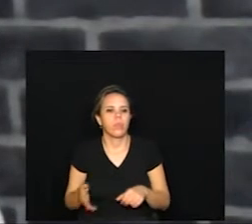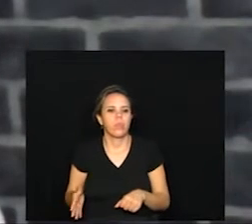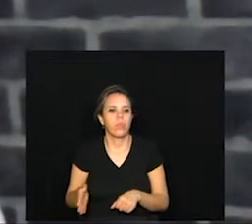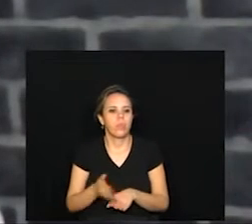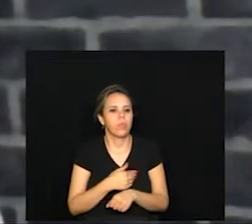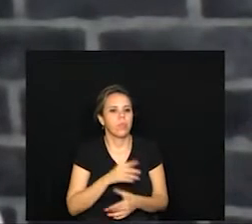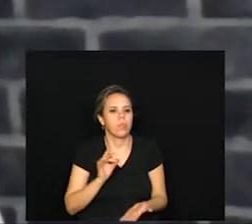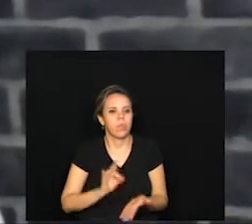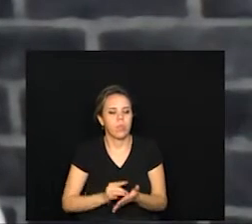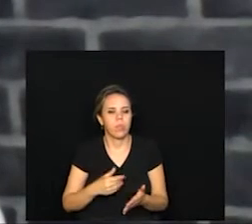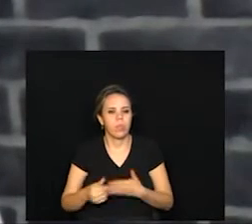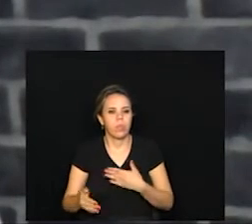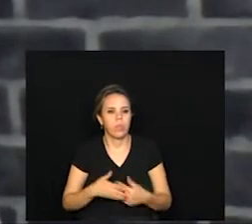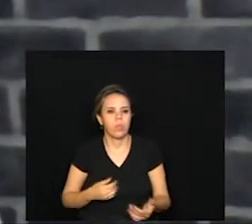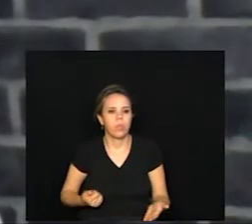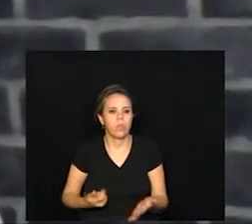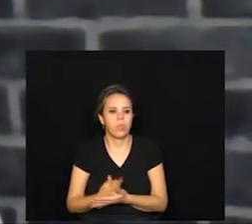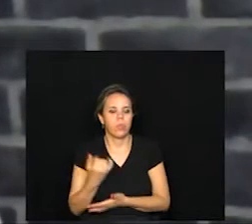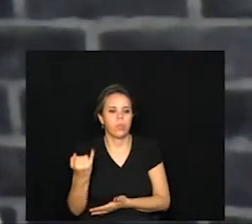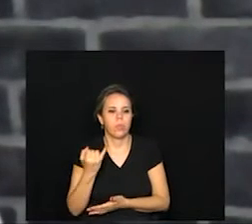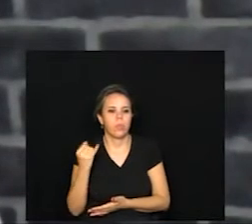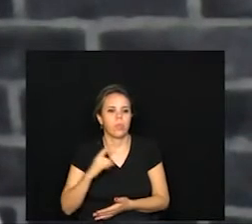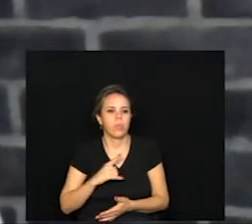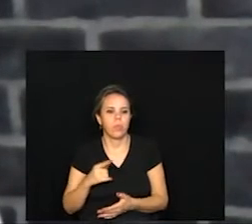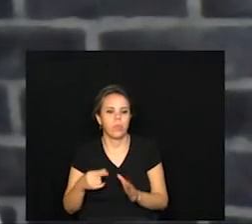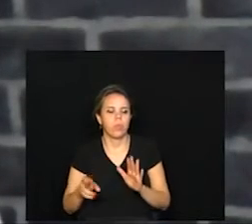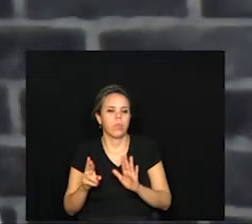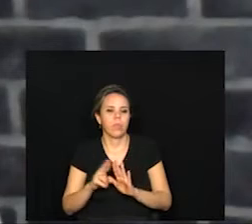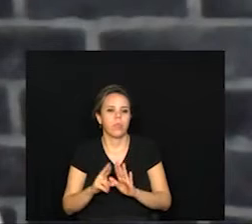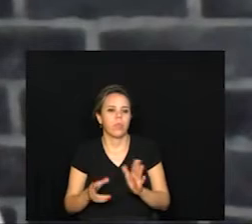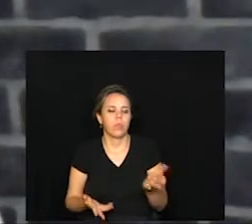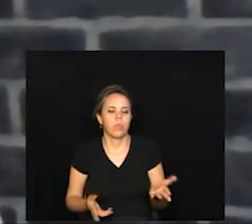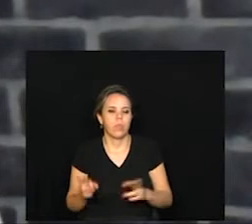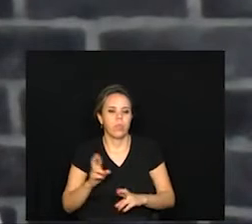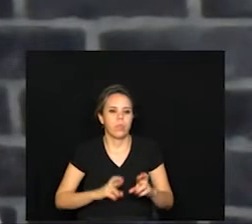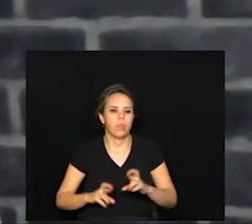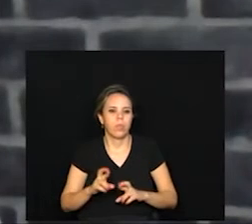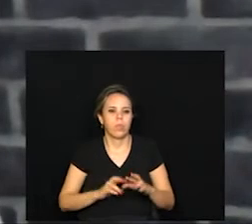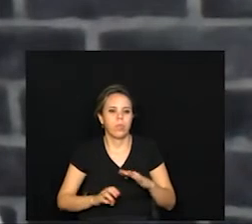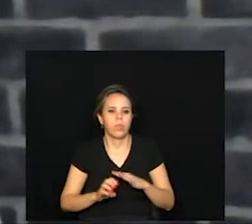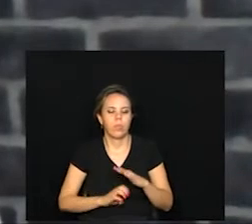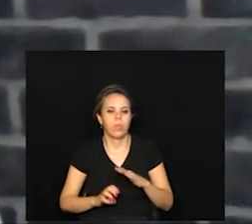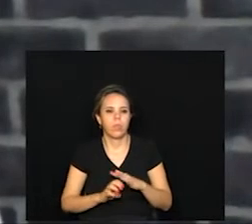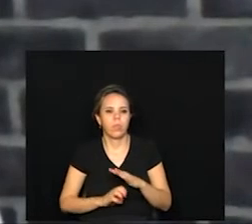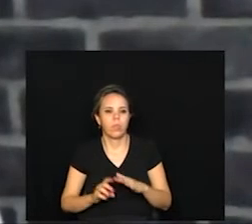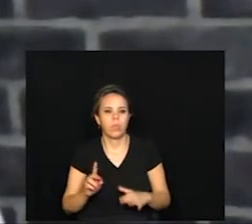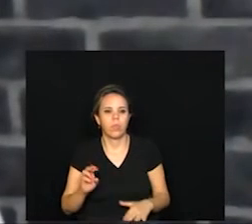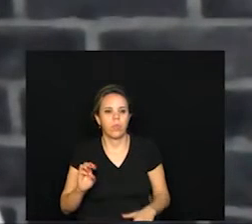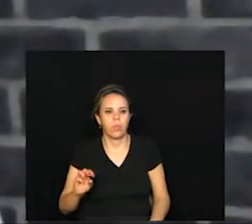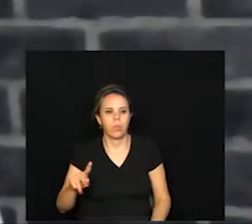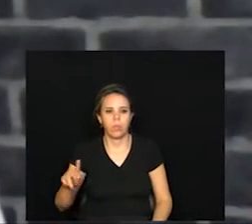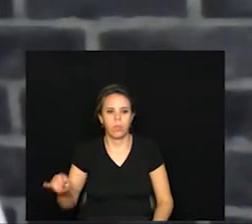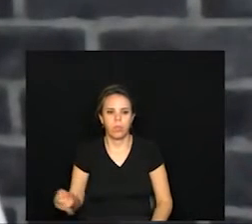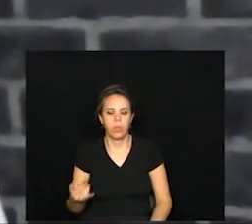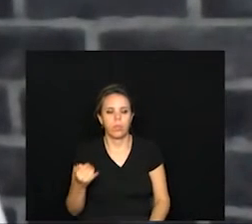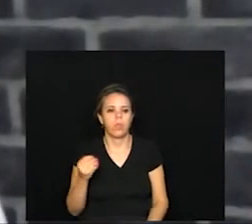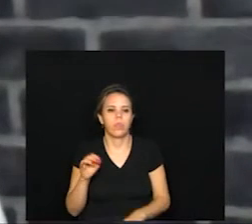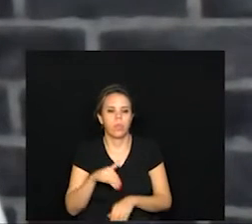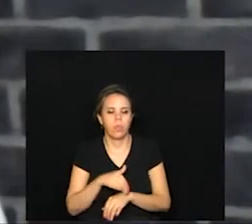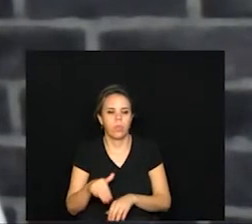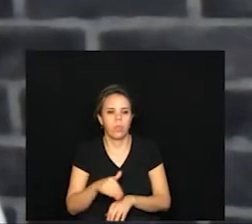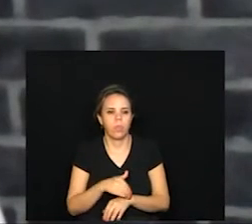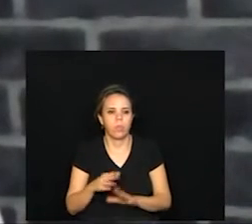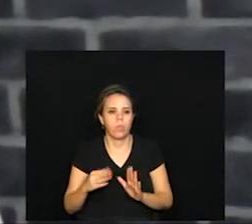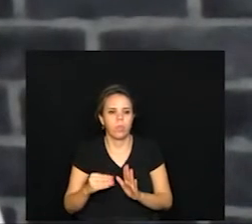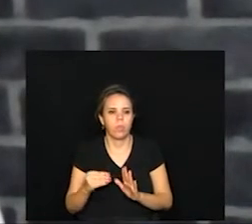de realizar qualquer compra, é importante ter essas referências. Verificar a empresa, CNPJ, endereço,